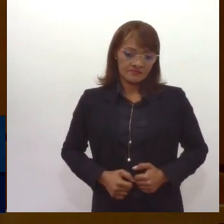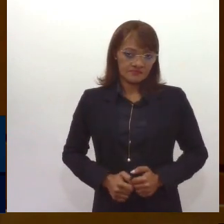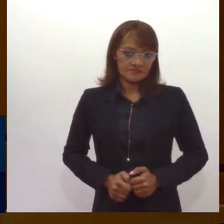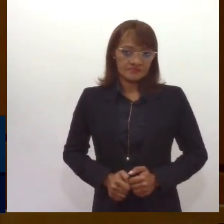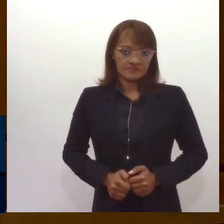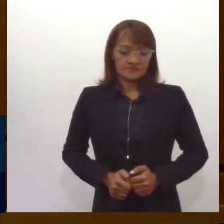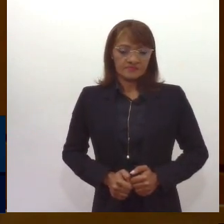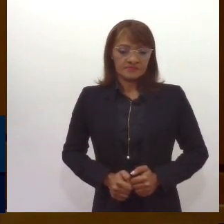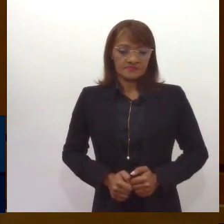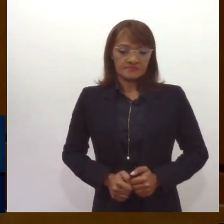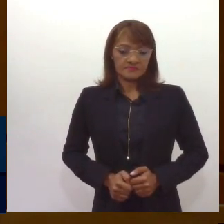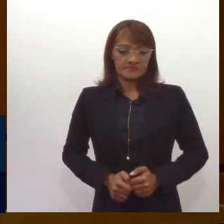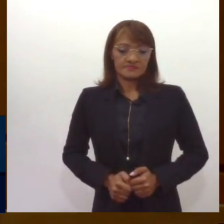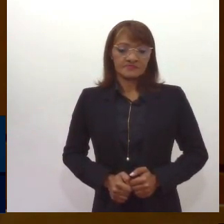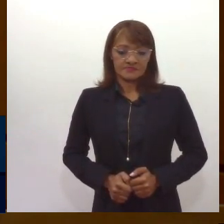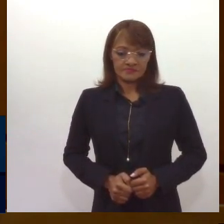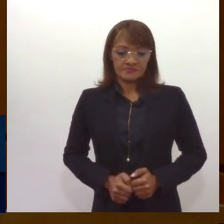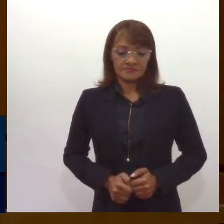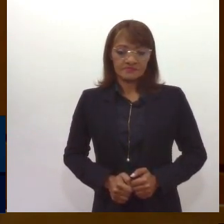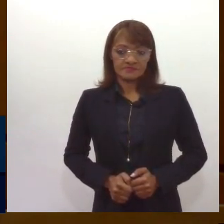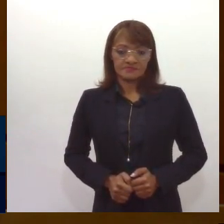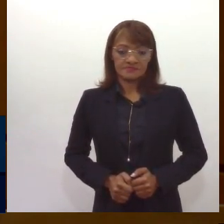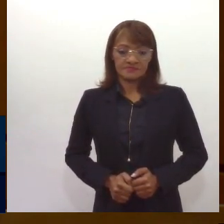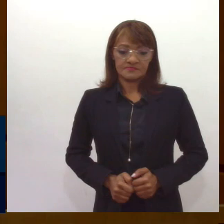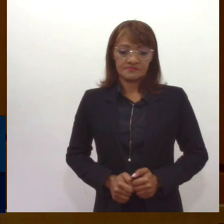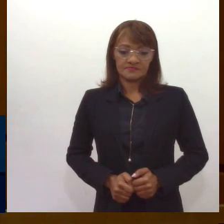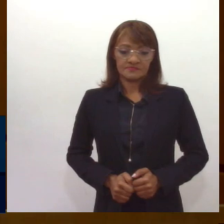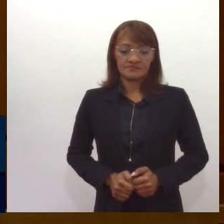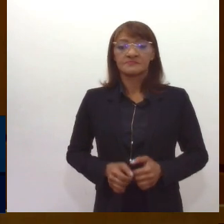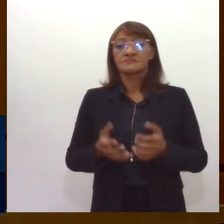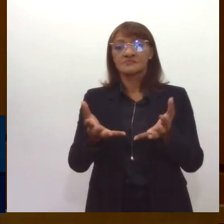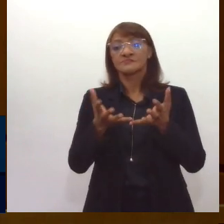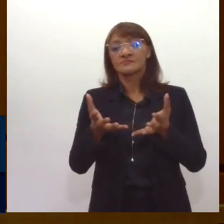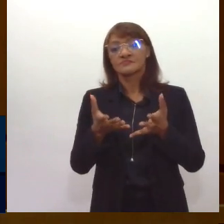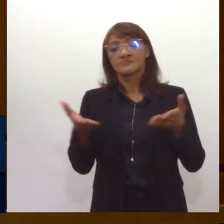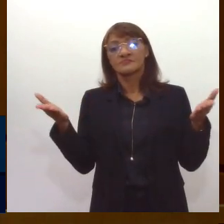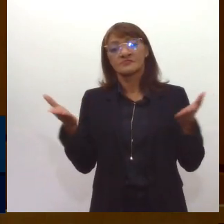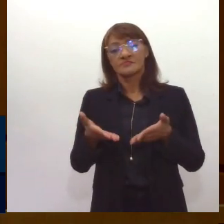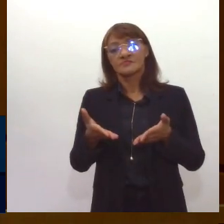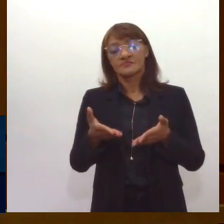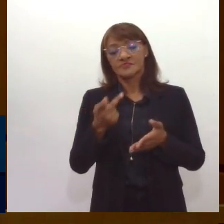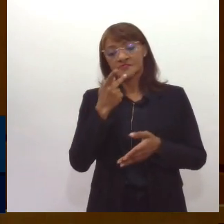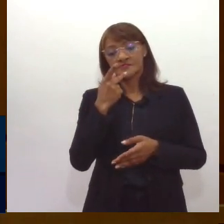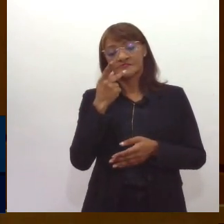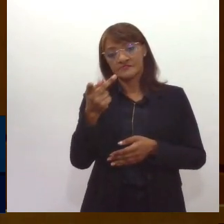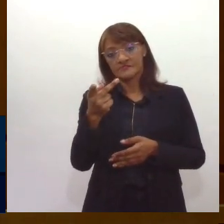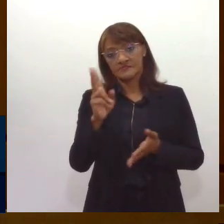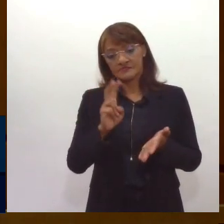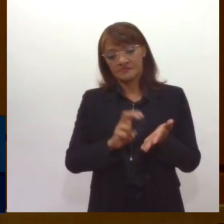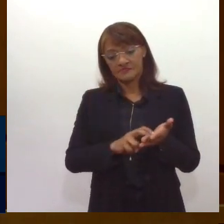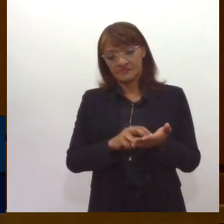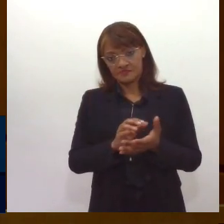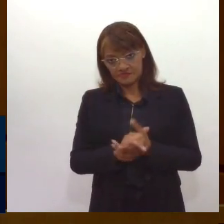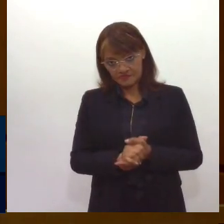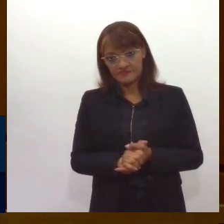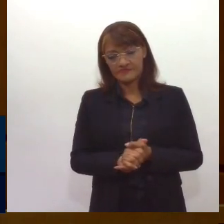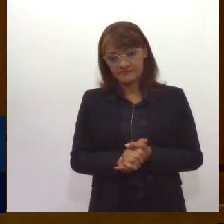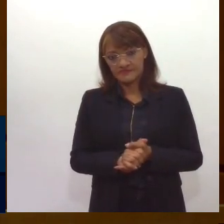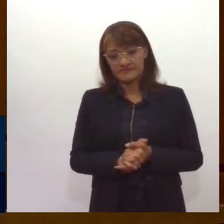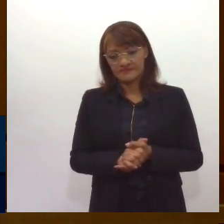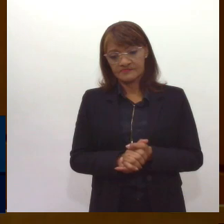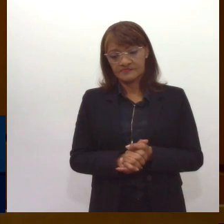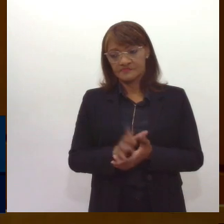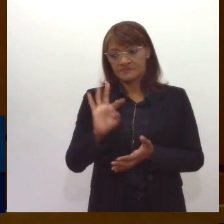Era isso que eu queria manifestar na manhã de hoje, senhores deputados,